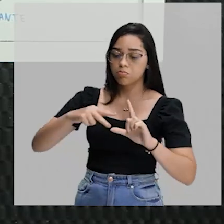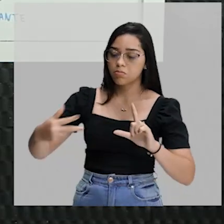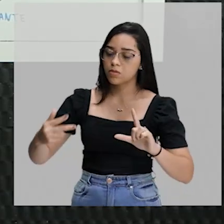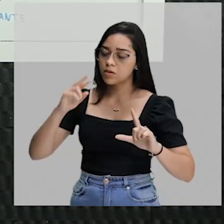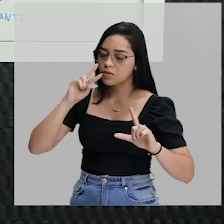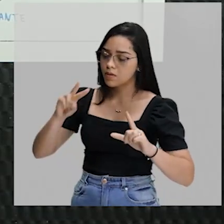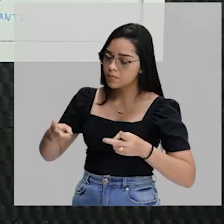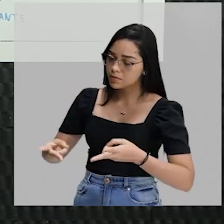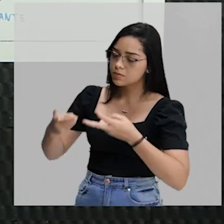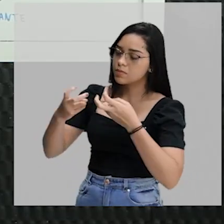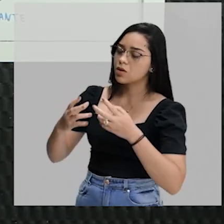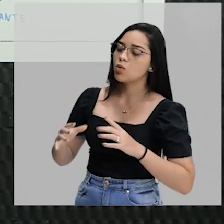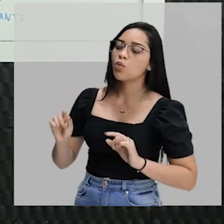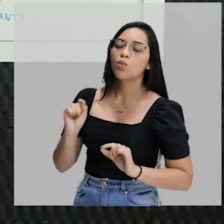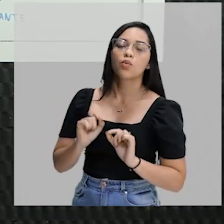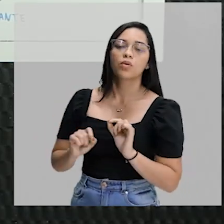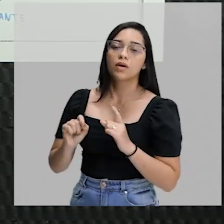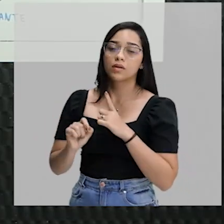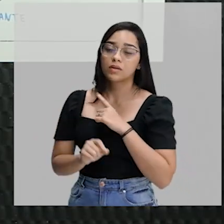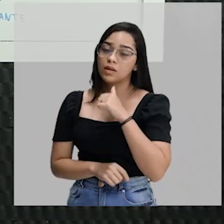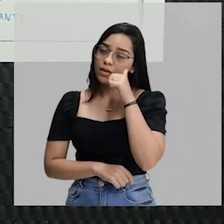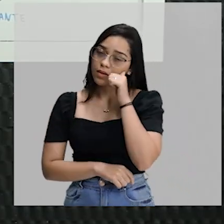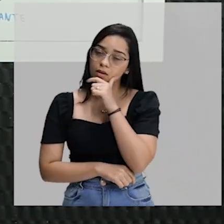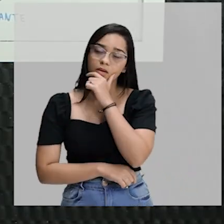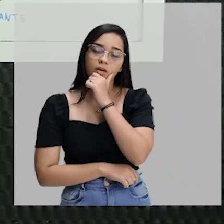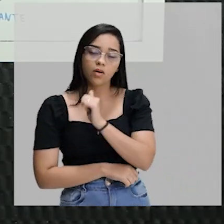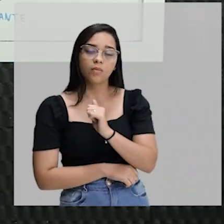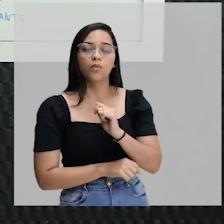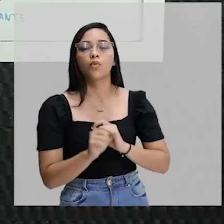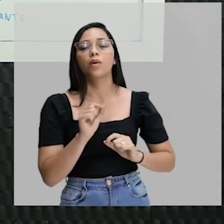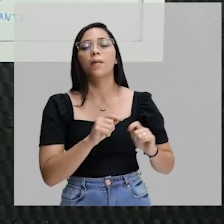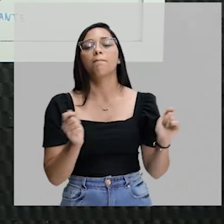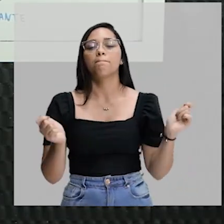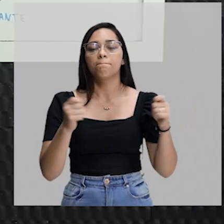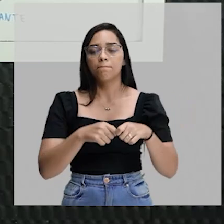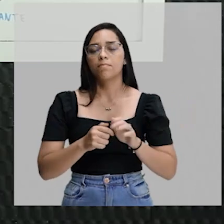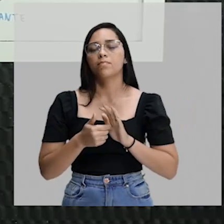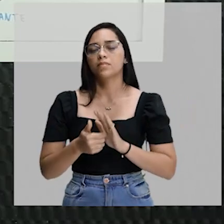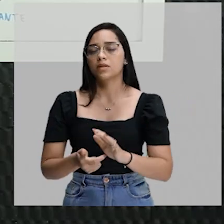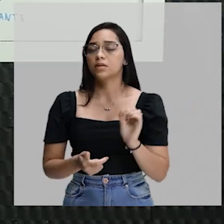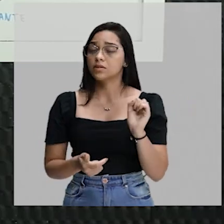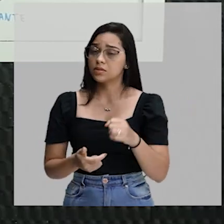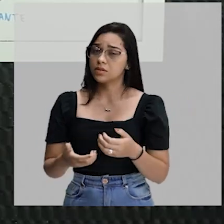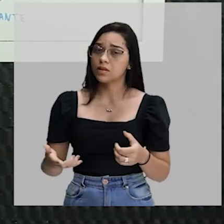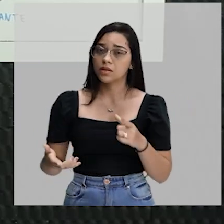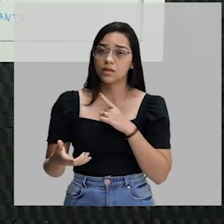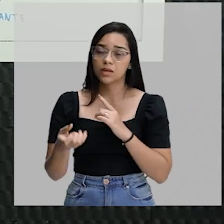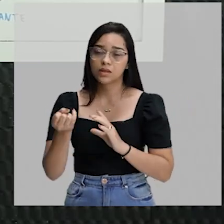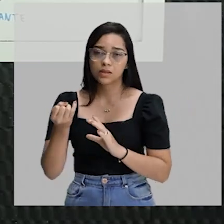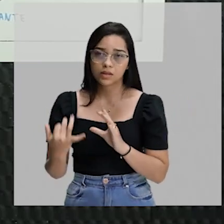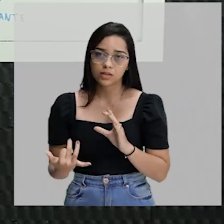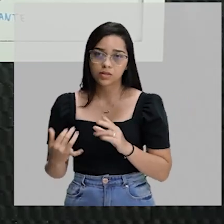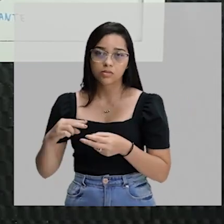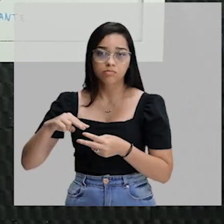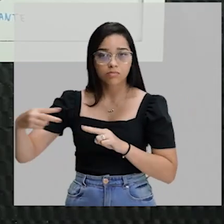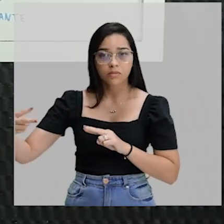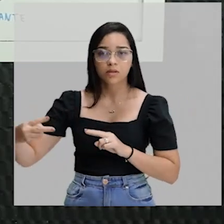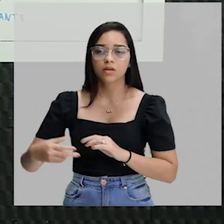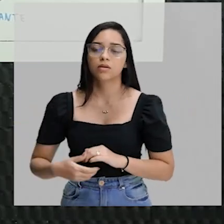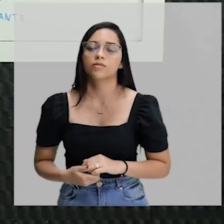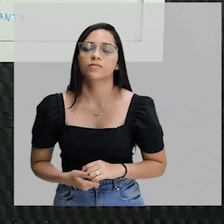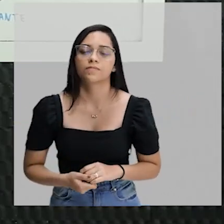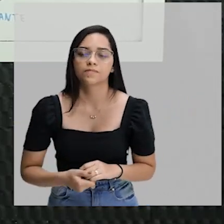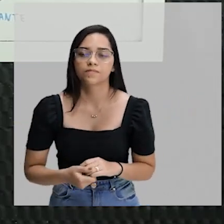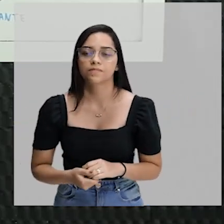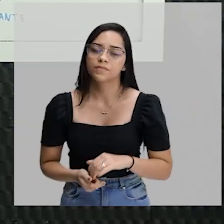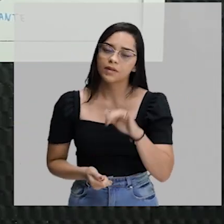vai perceber que homens e mulheres podem apresentar a característica genética, tá